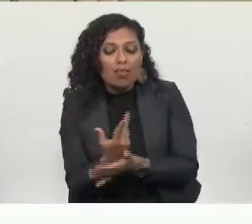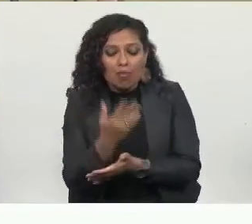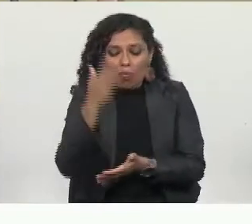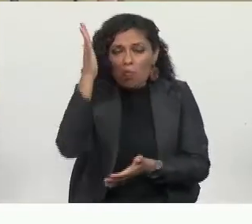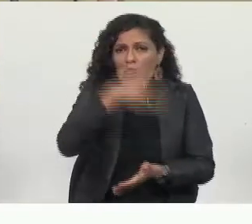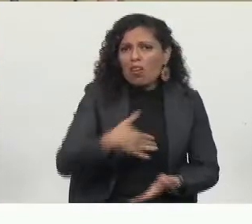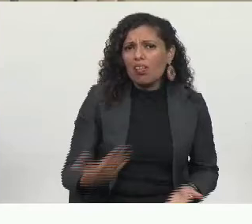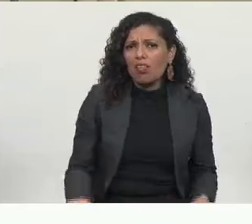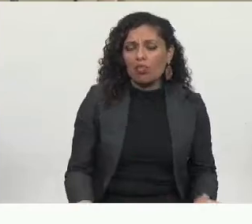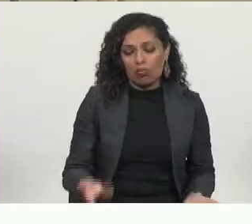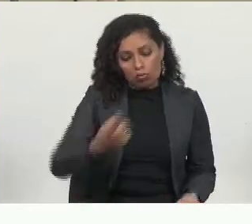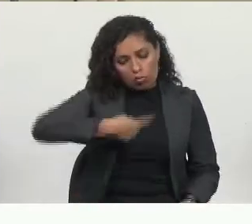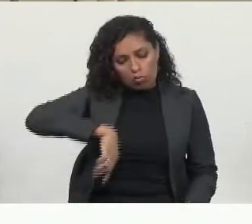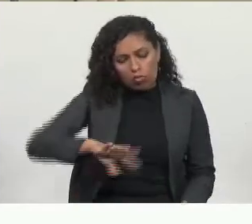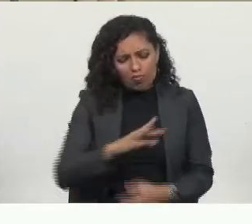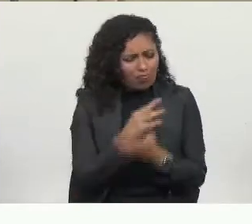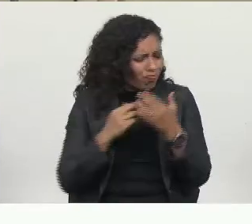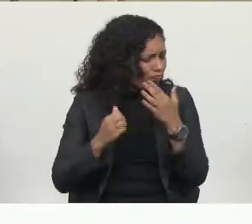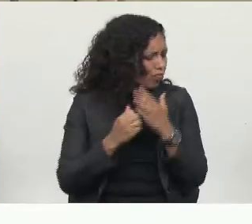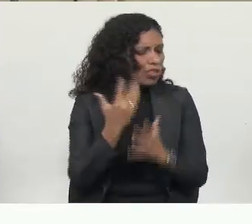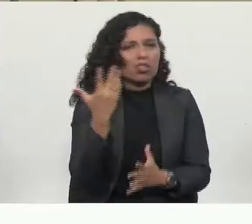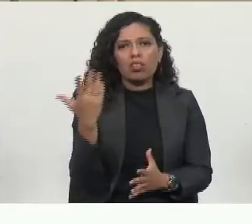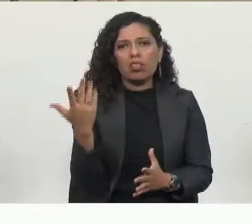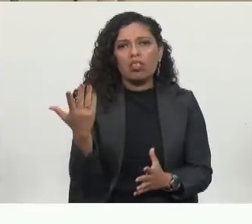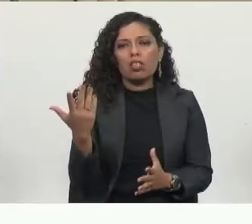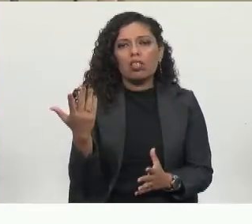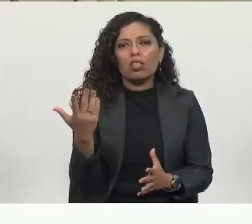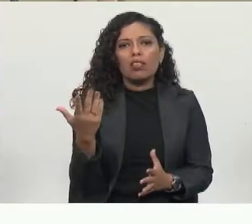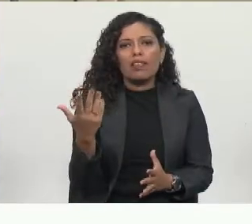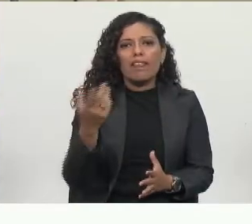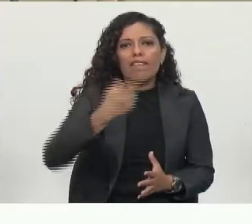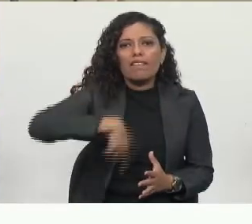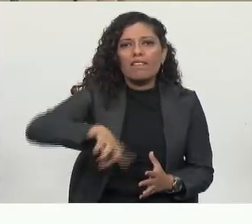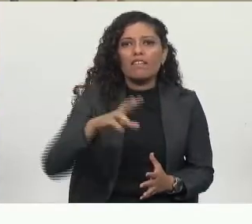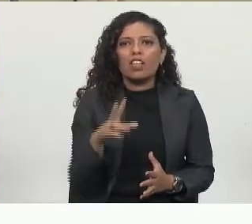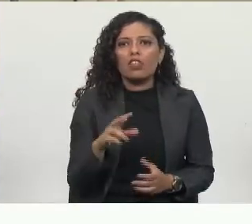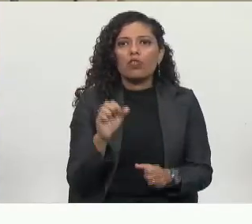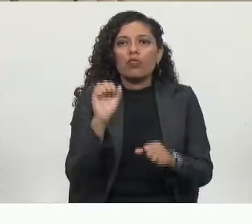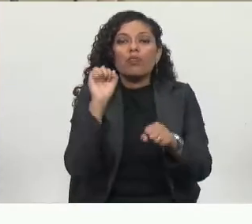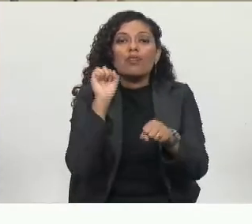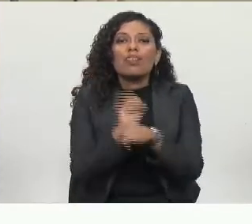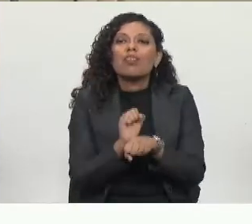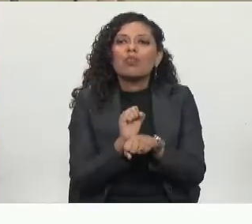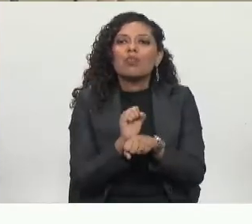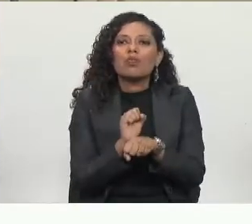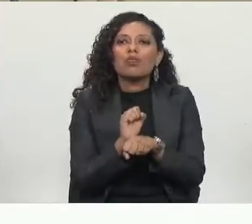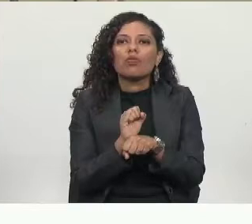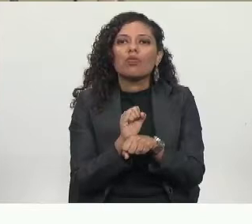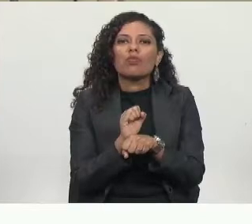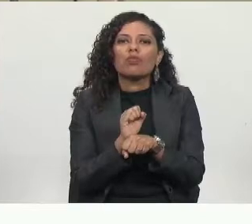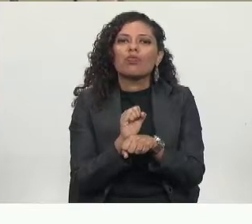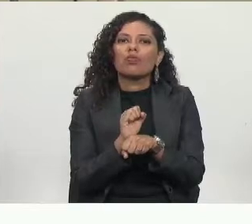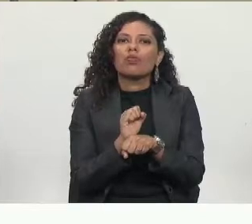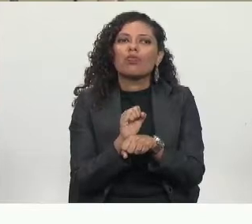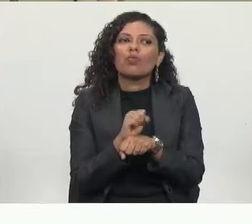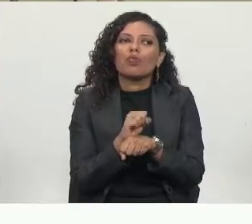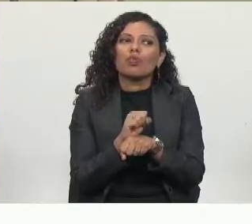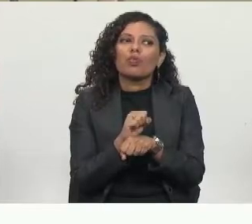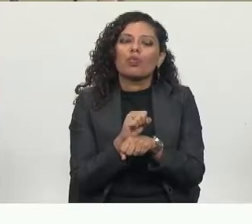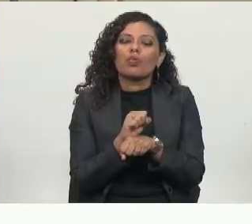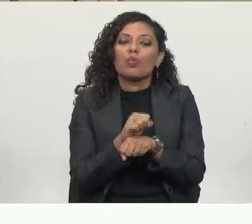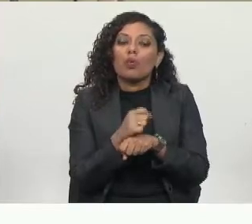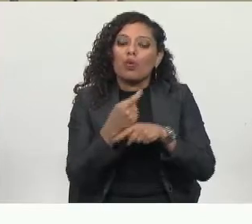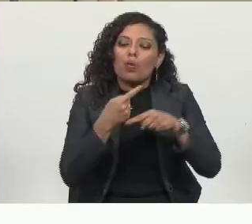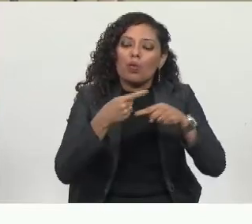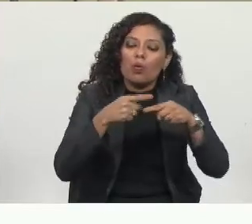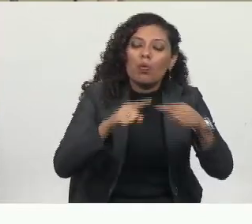E nós, muitas vezes, nós interrompemos, nós mexemos em interesses escusos aqui dentro dessa